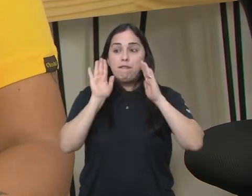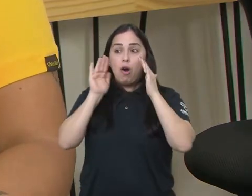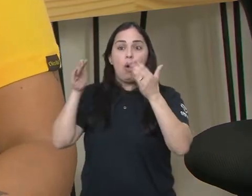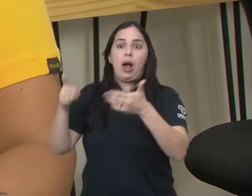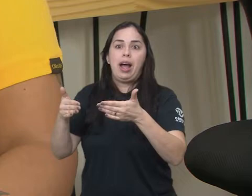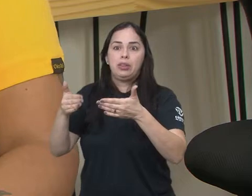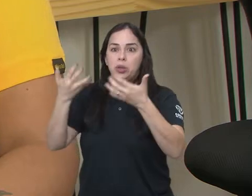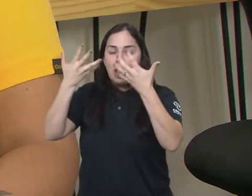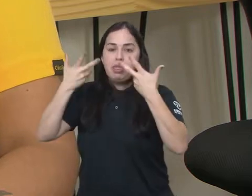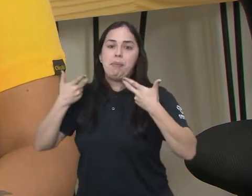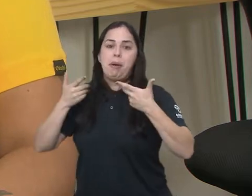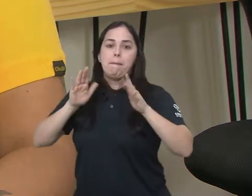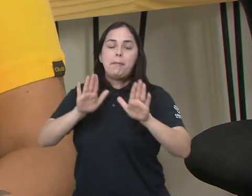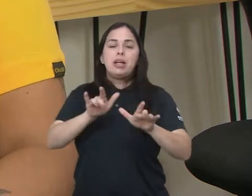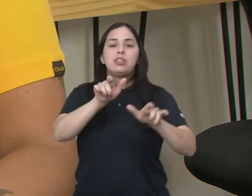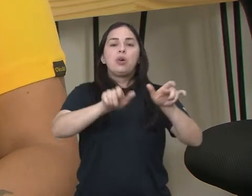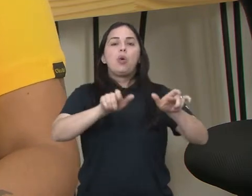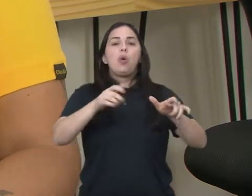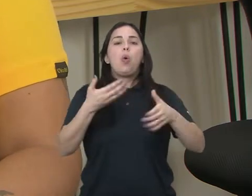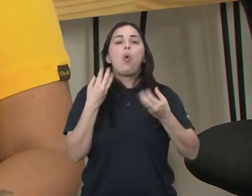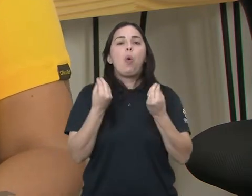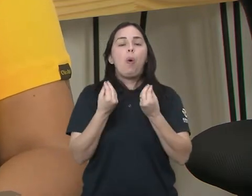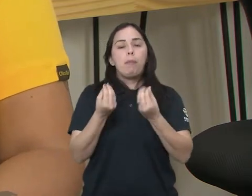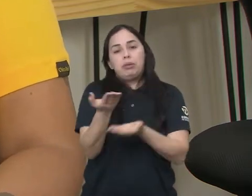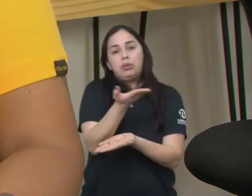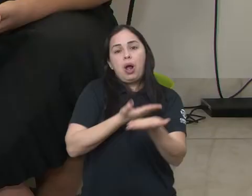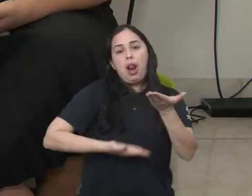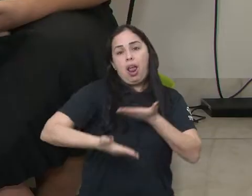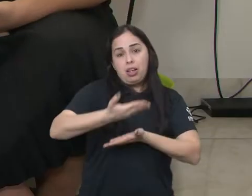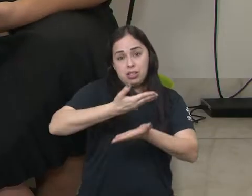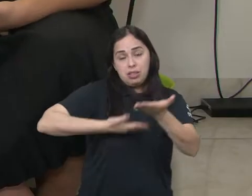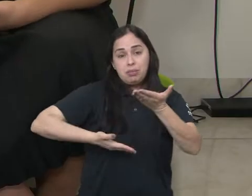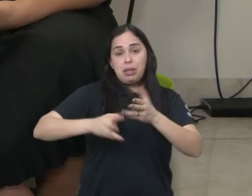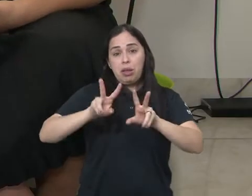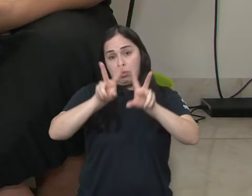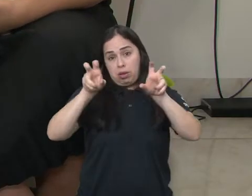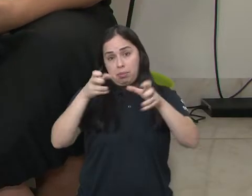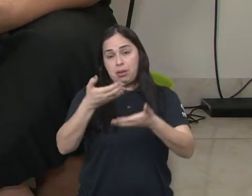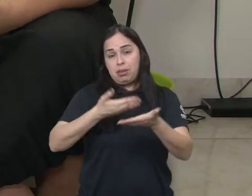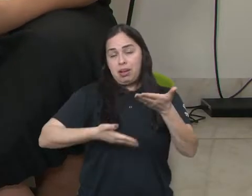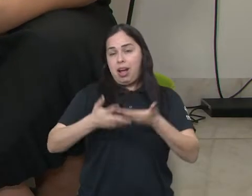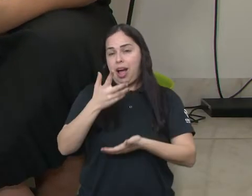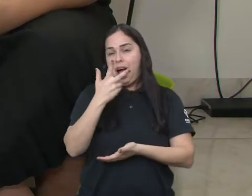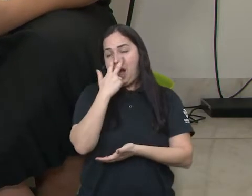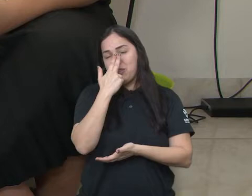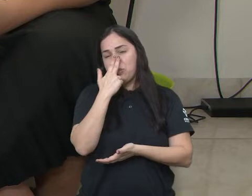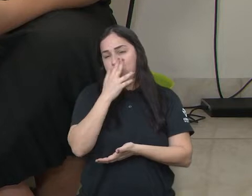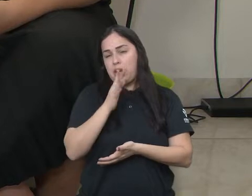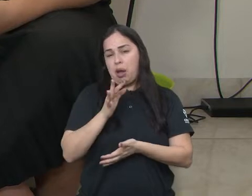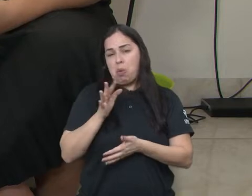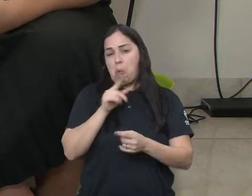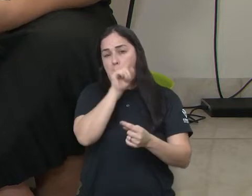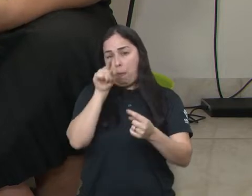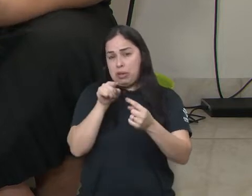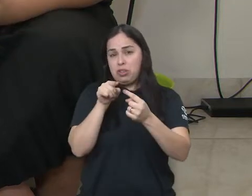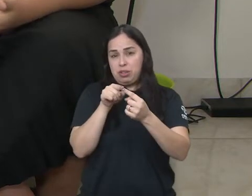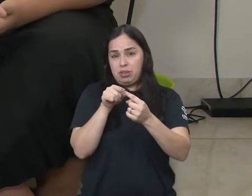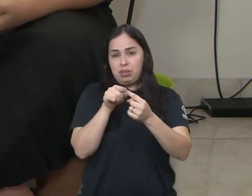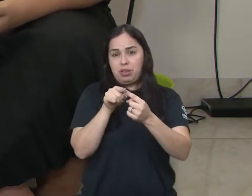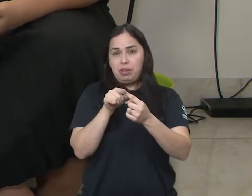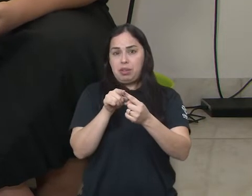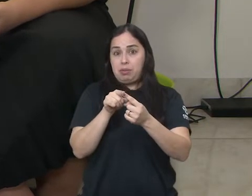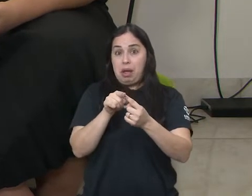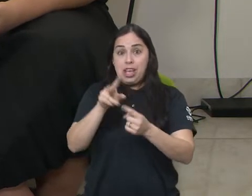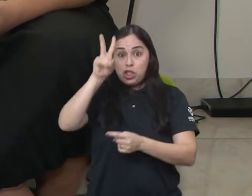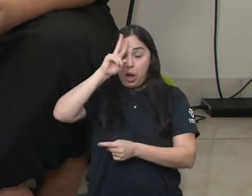em si, mas tem muito a ver de como a gente se relaciona com isso. Eu acho que esse é o mote principal da história, assim, não é uma história